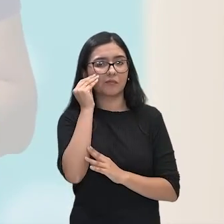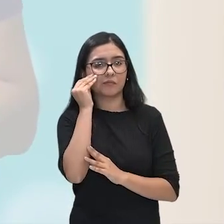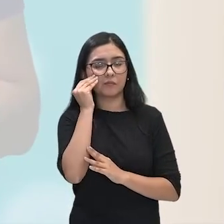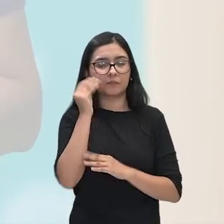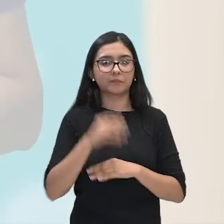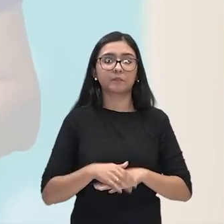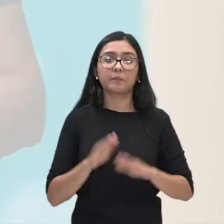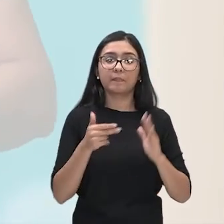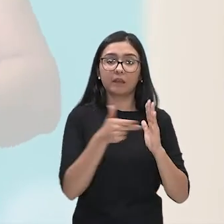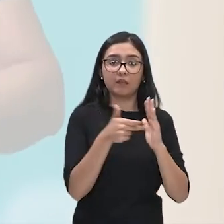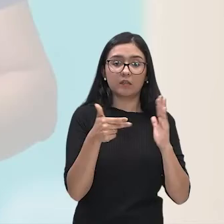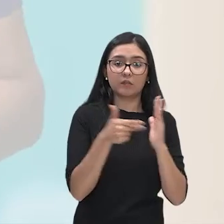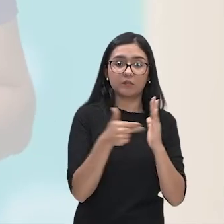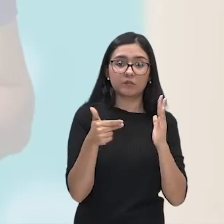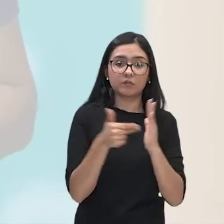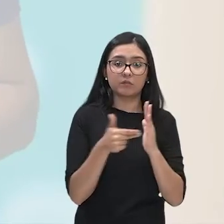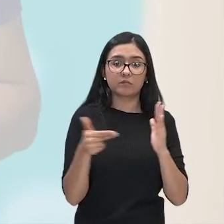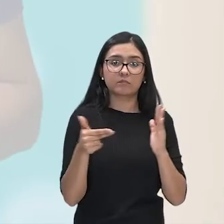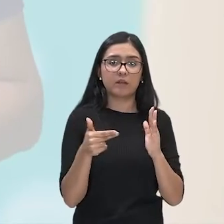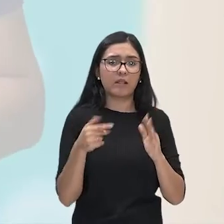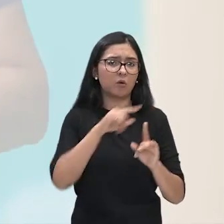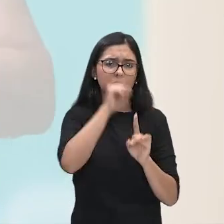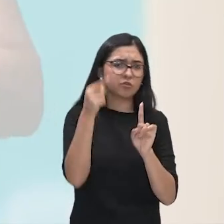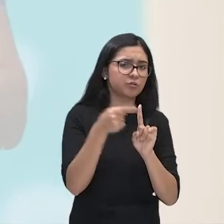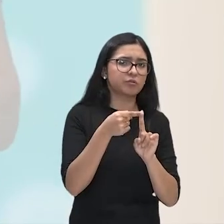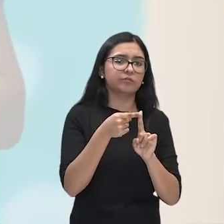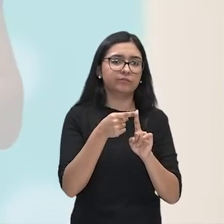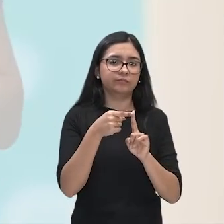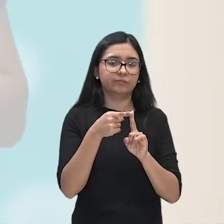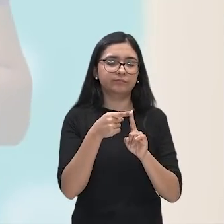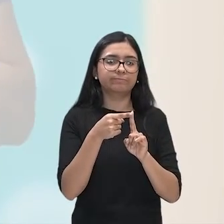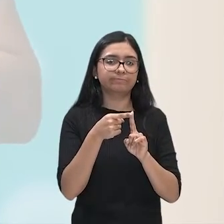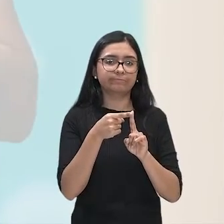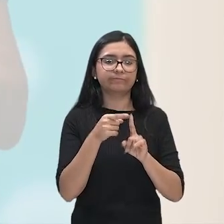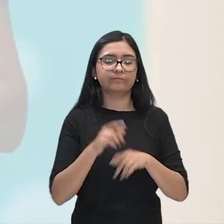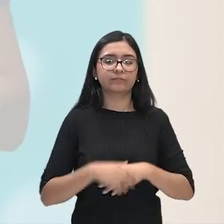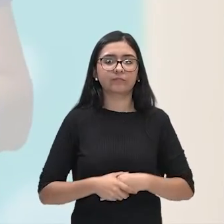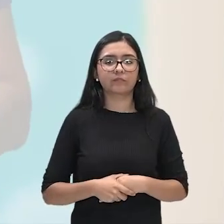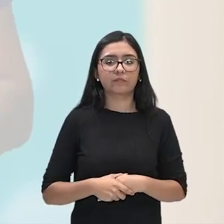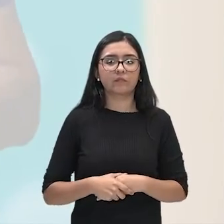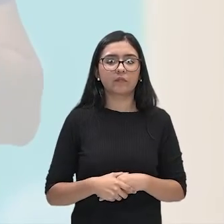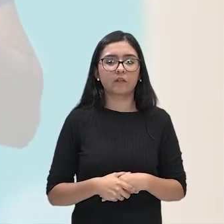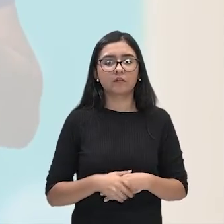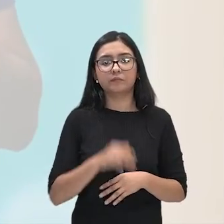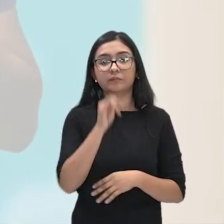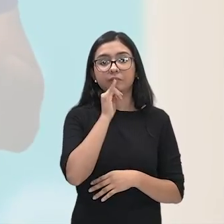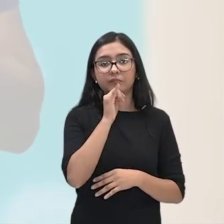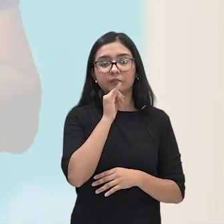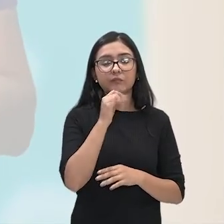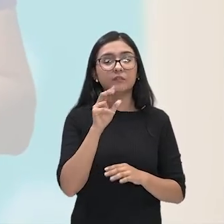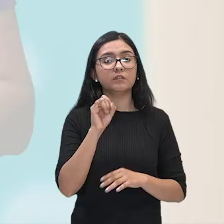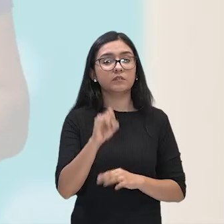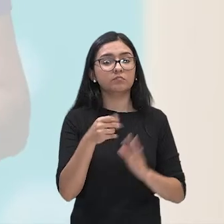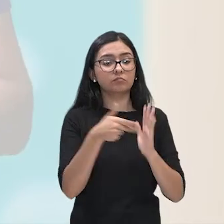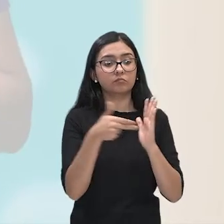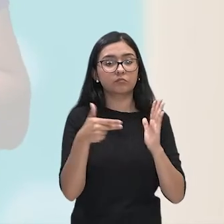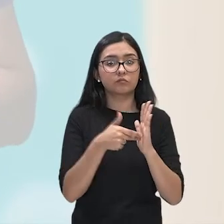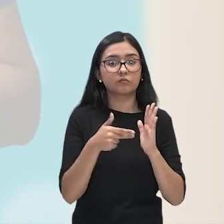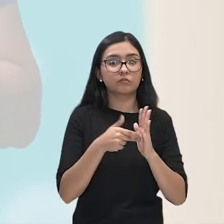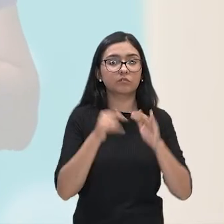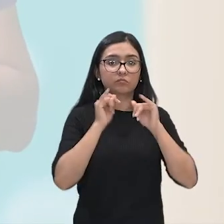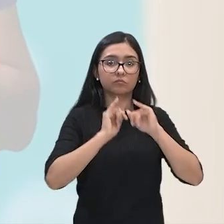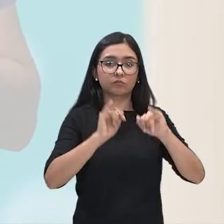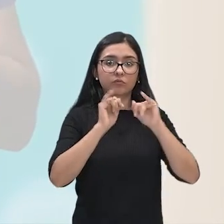a notícia, ela é bem mais rápida, mesmo porque se você anuncia uma notícia hoje, passa no